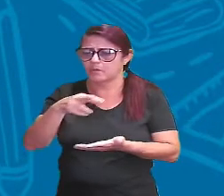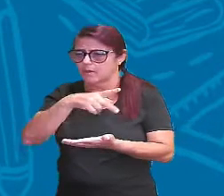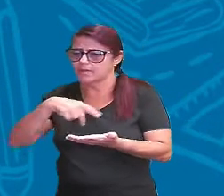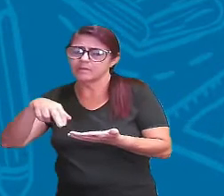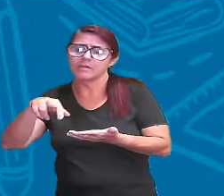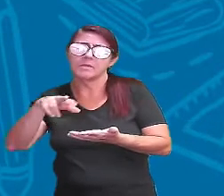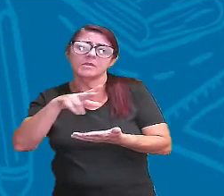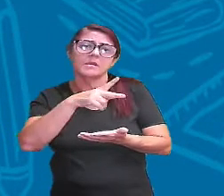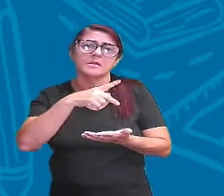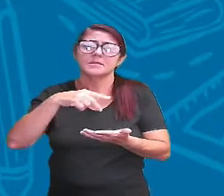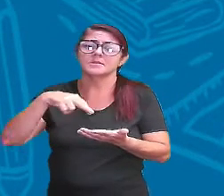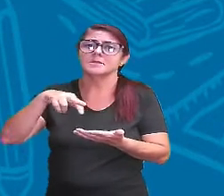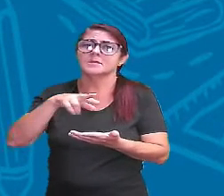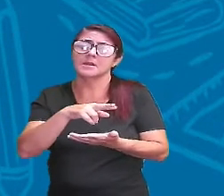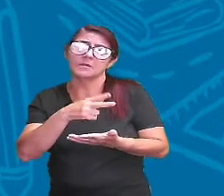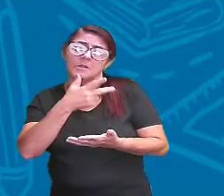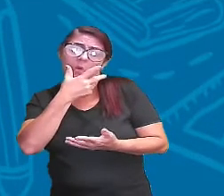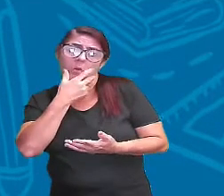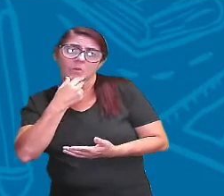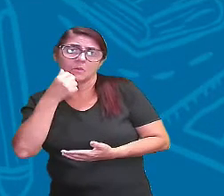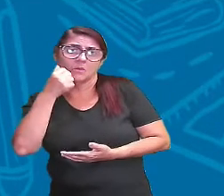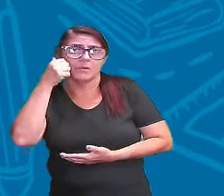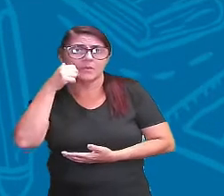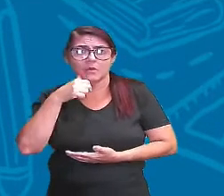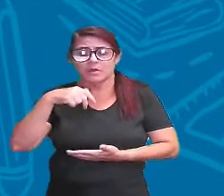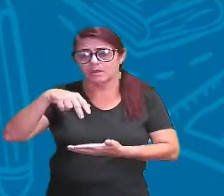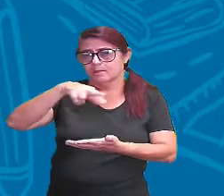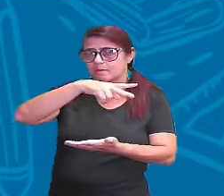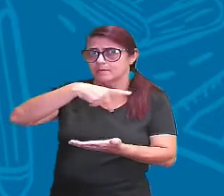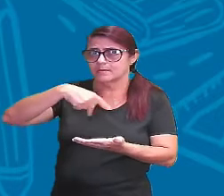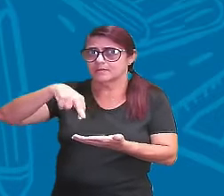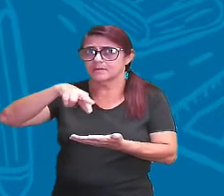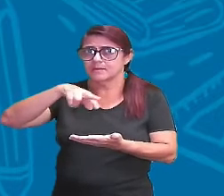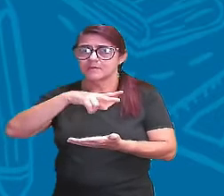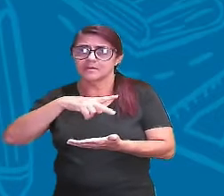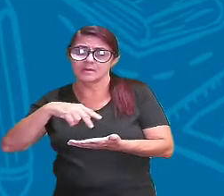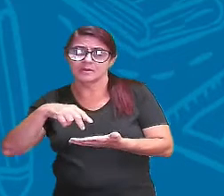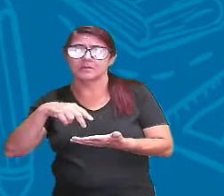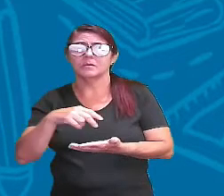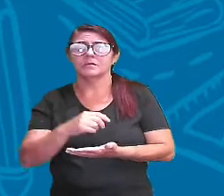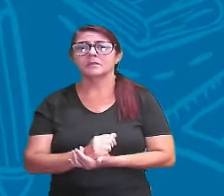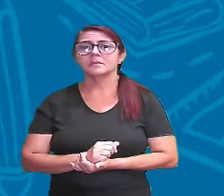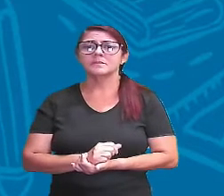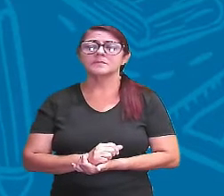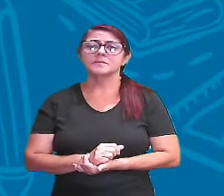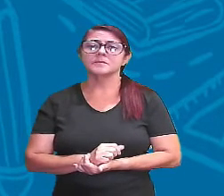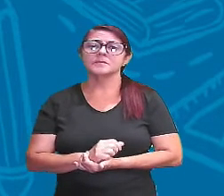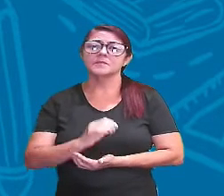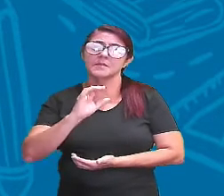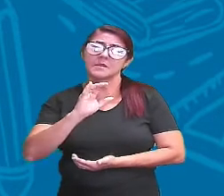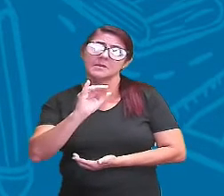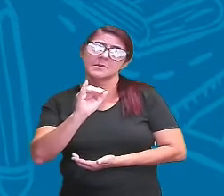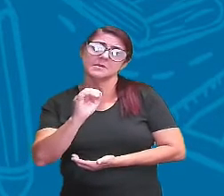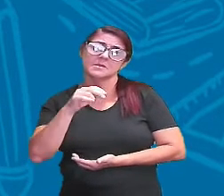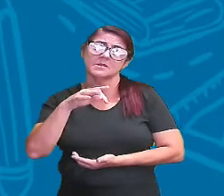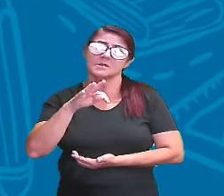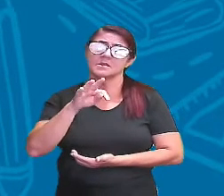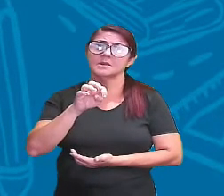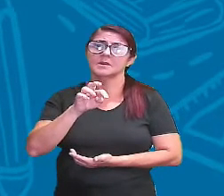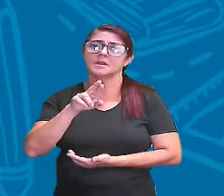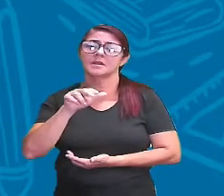gente percebe que está um casal dançando no conto da Cinderela e é um